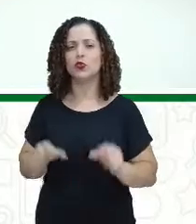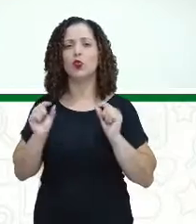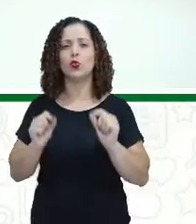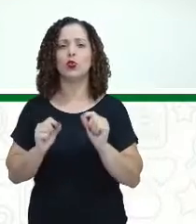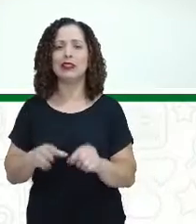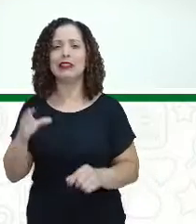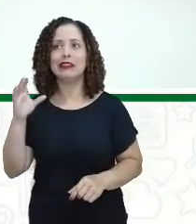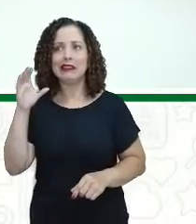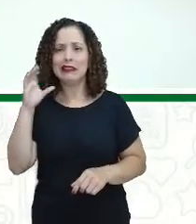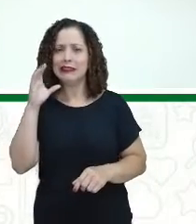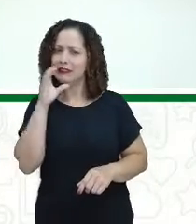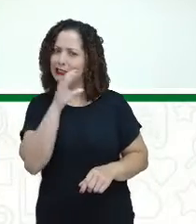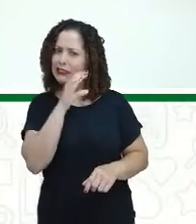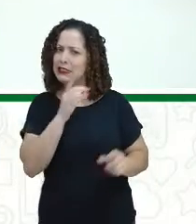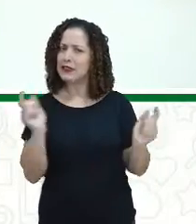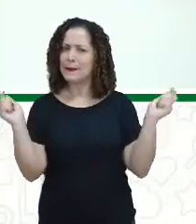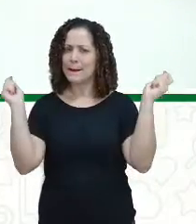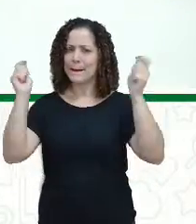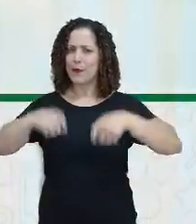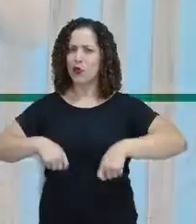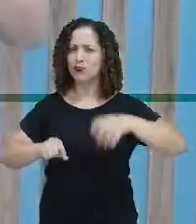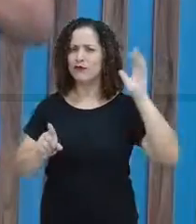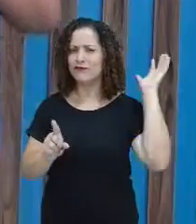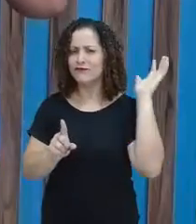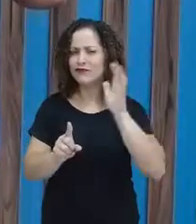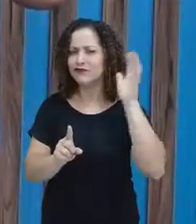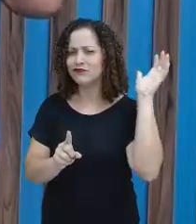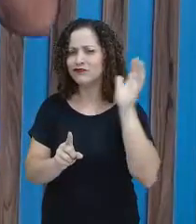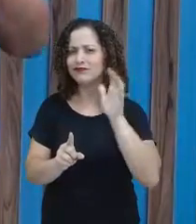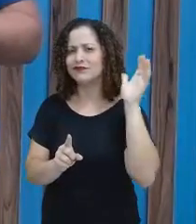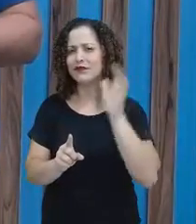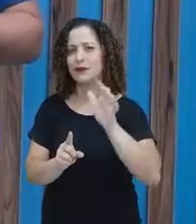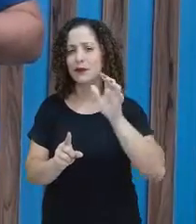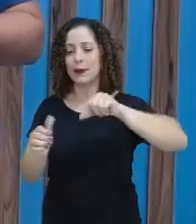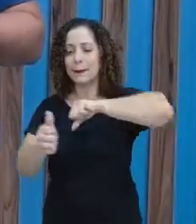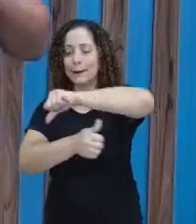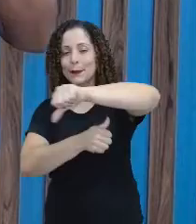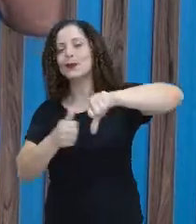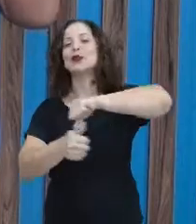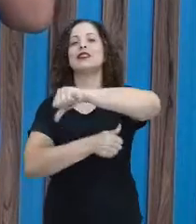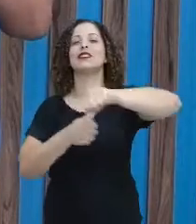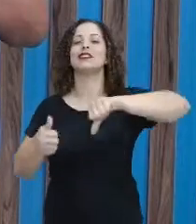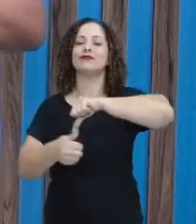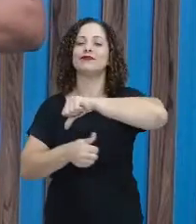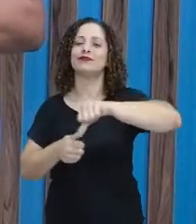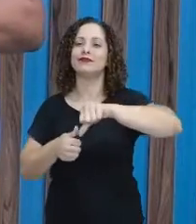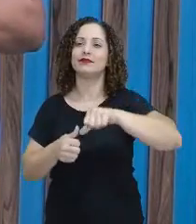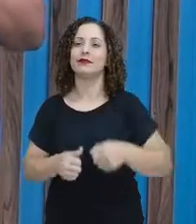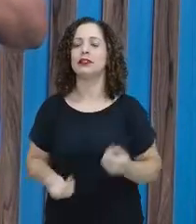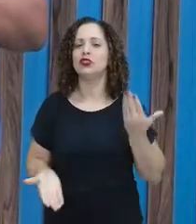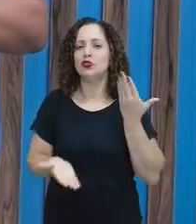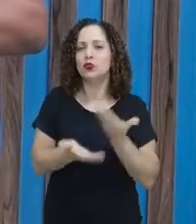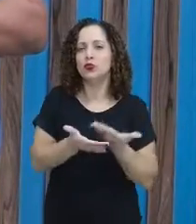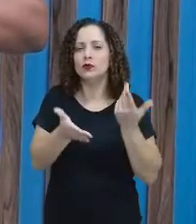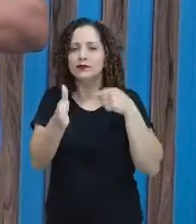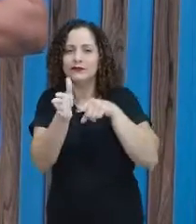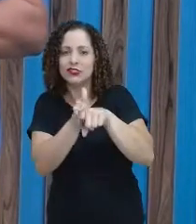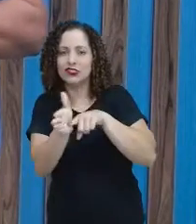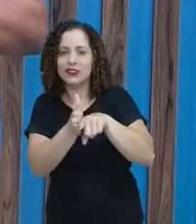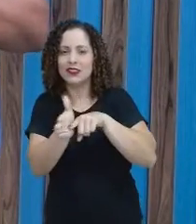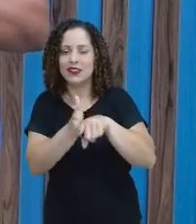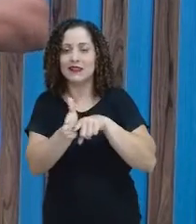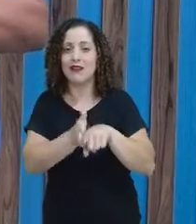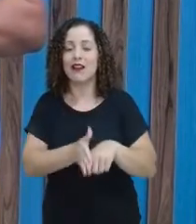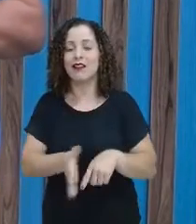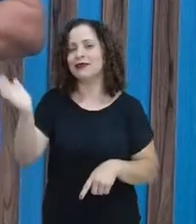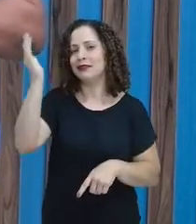calor pode fazer com que muitas matérias se modifiquem. Além disso tudo, o que a gente viu também